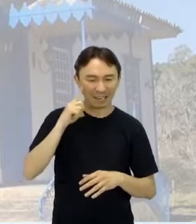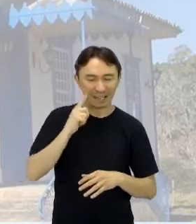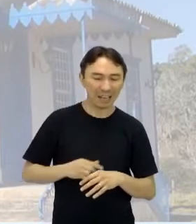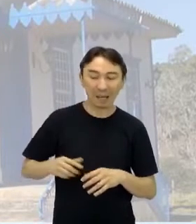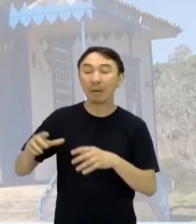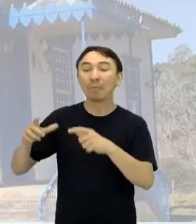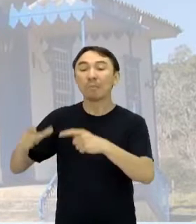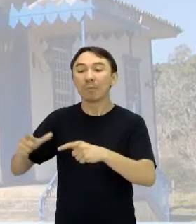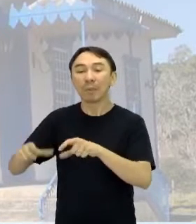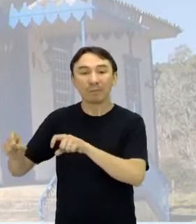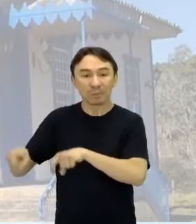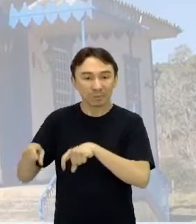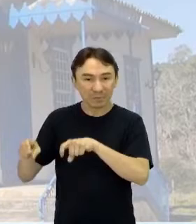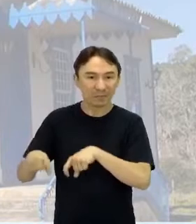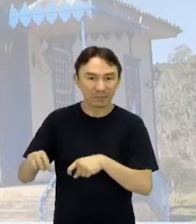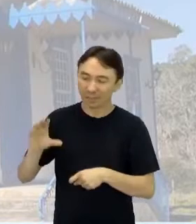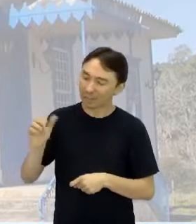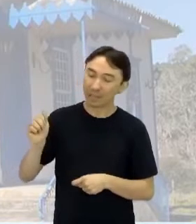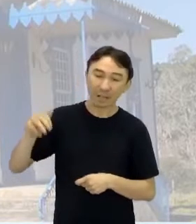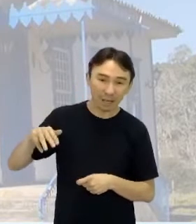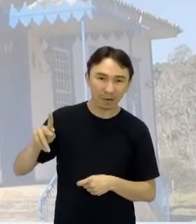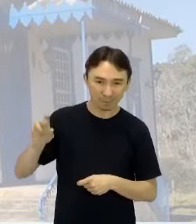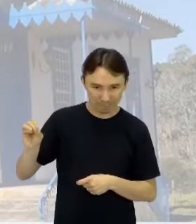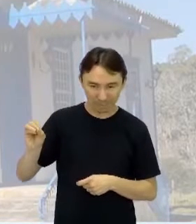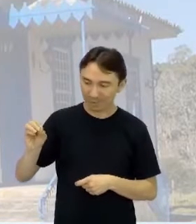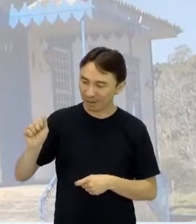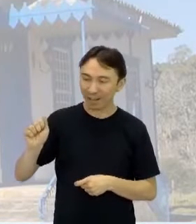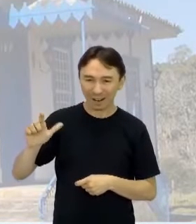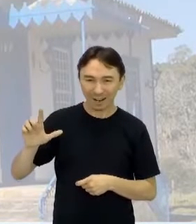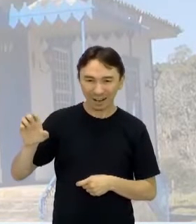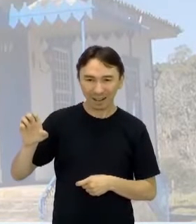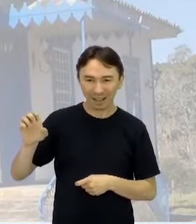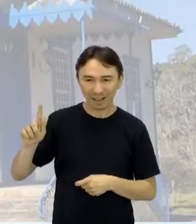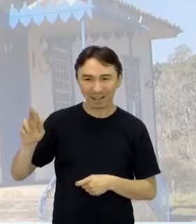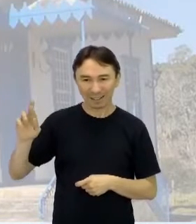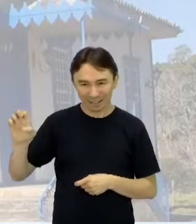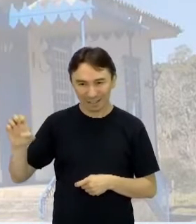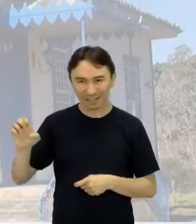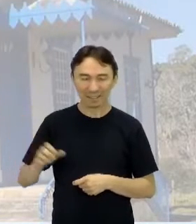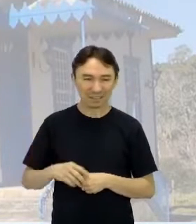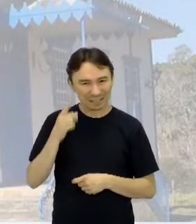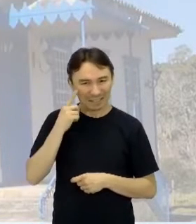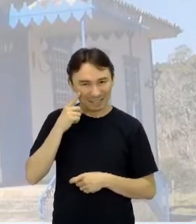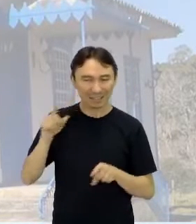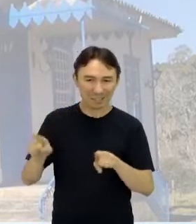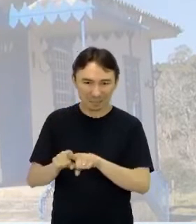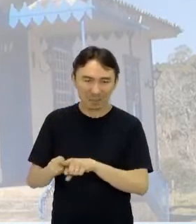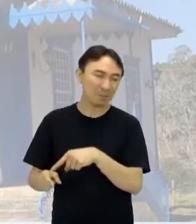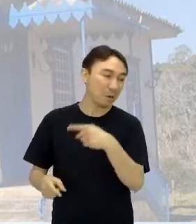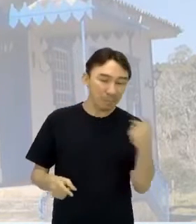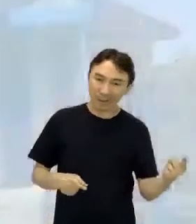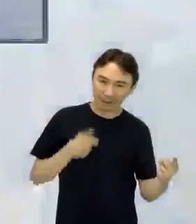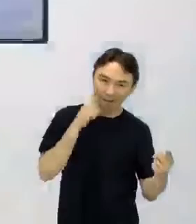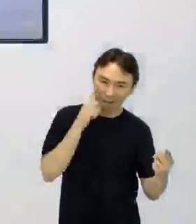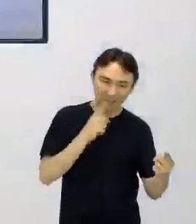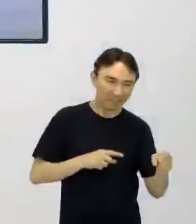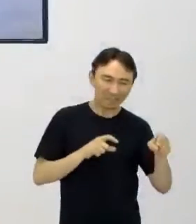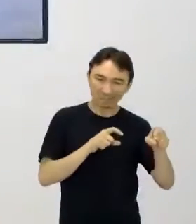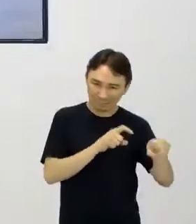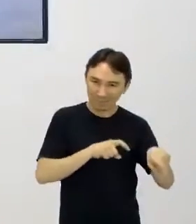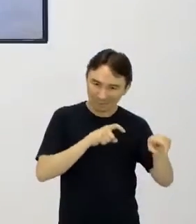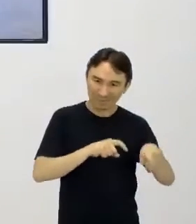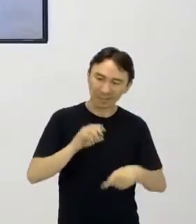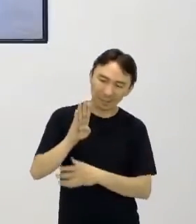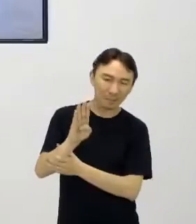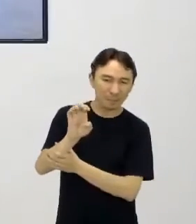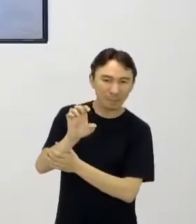Alegre, o proprietário Gabriel Francisco Junqueira tendo continuidade lá na fazenda Bela Cruz. Então, assim, esse é o texto, mas o que eu